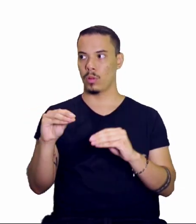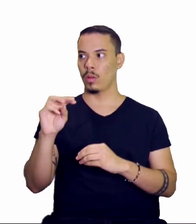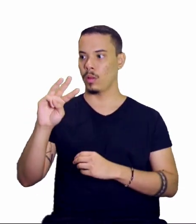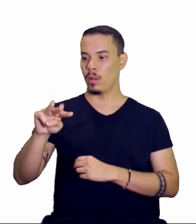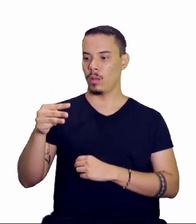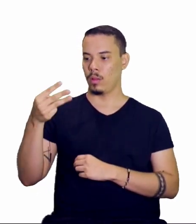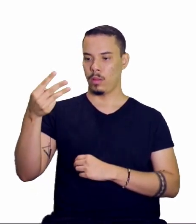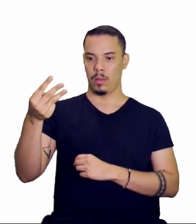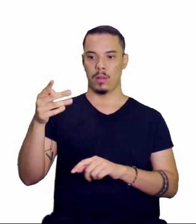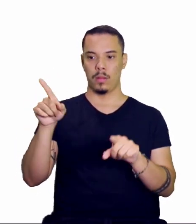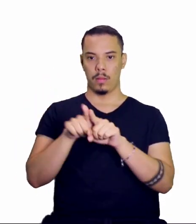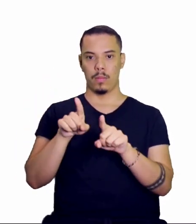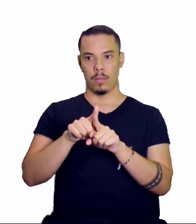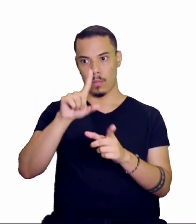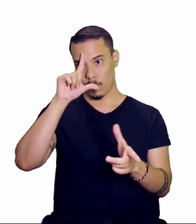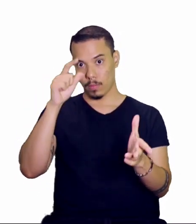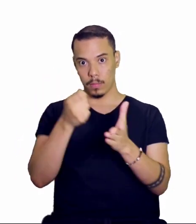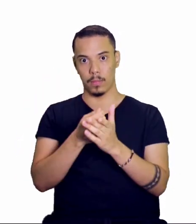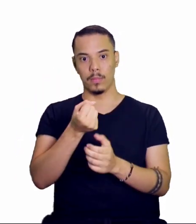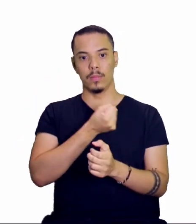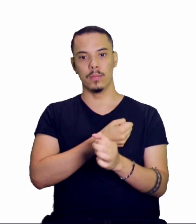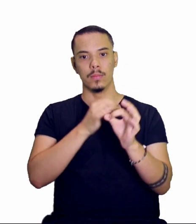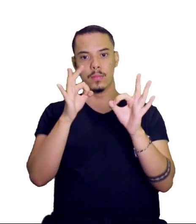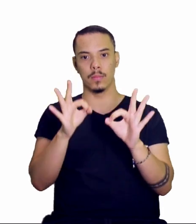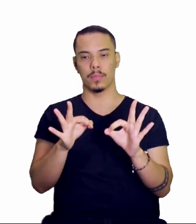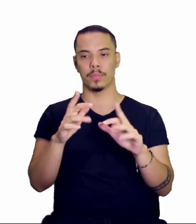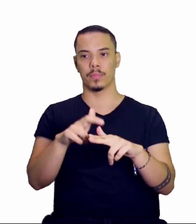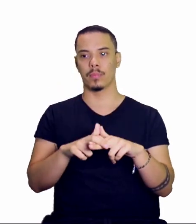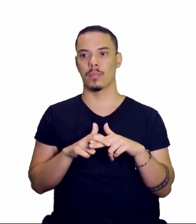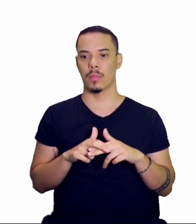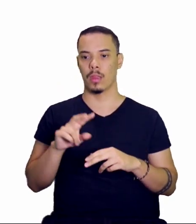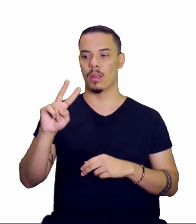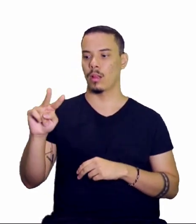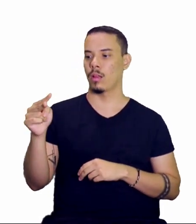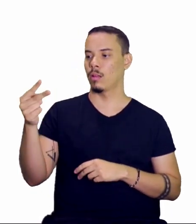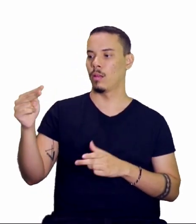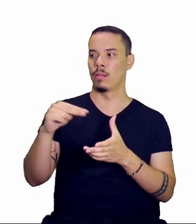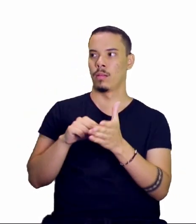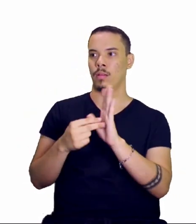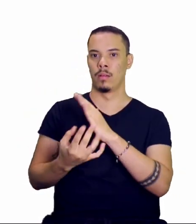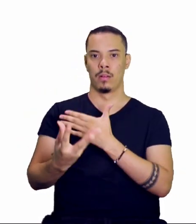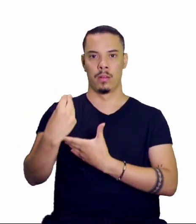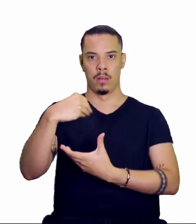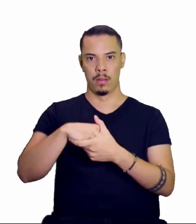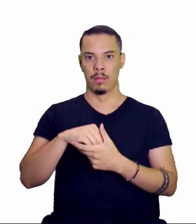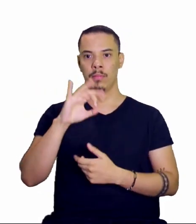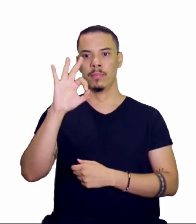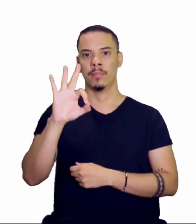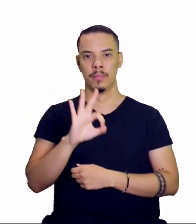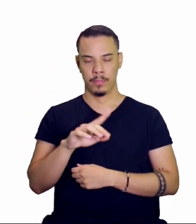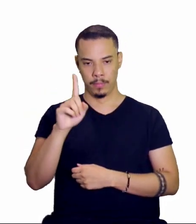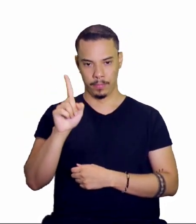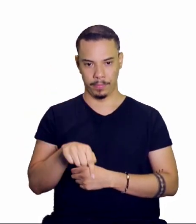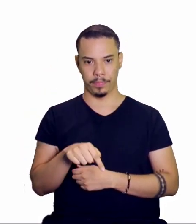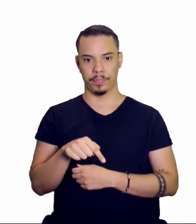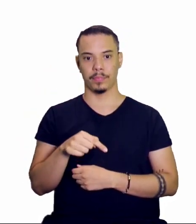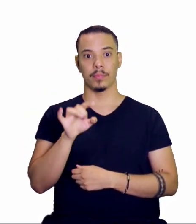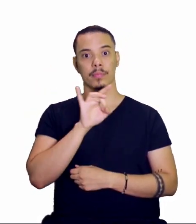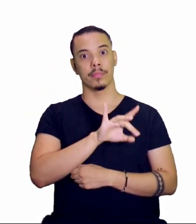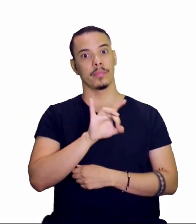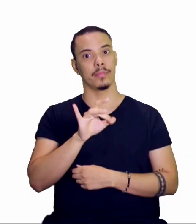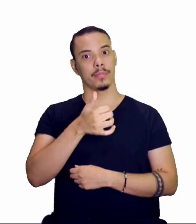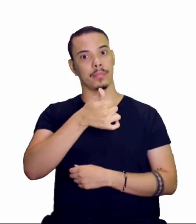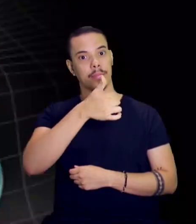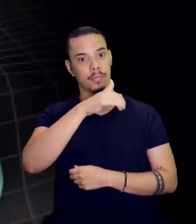de zero elevado o númerozinho expoente no sistema de potência ele é decimal, 10 em 10. Então, cada zero